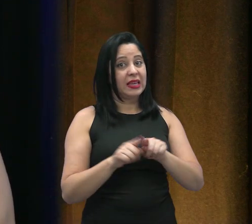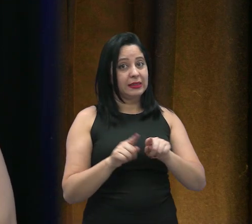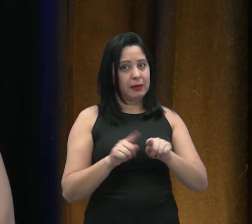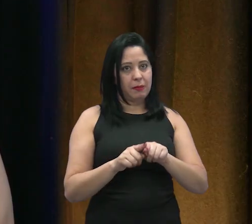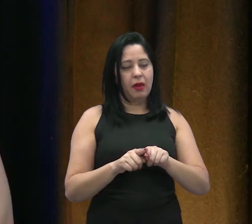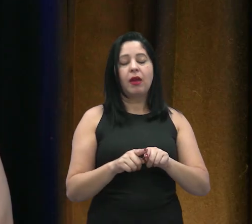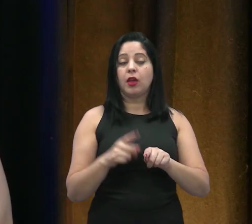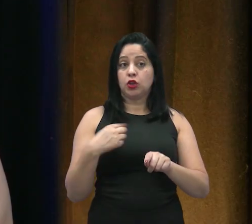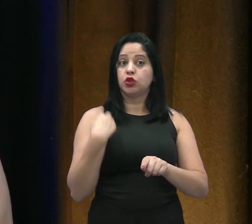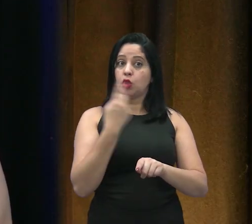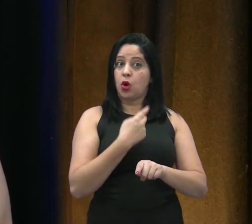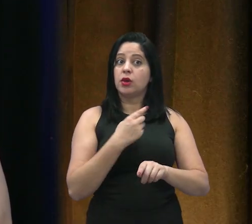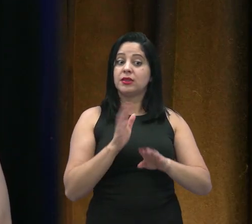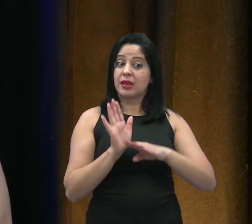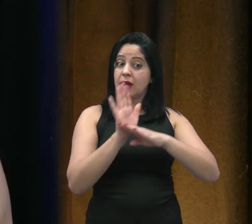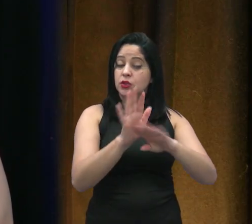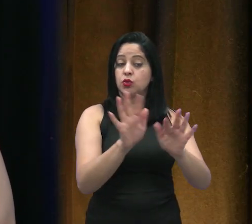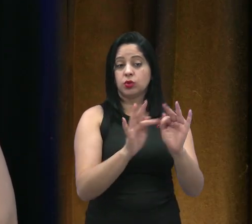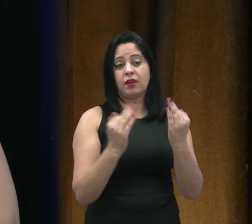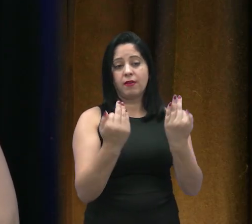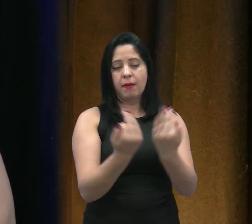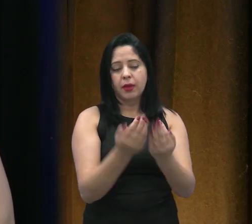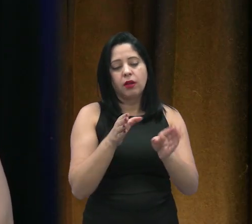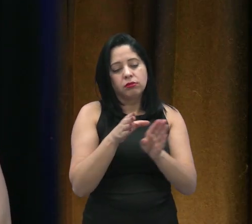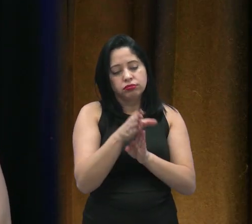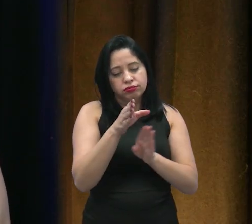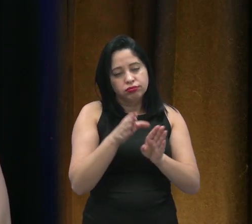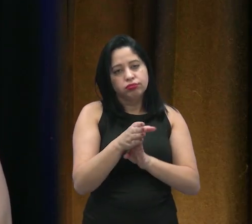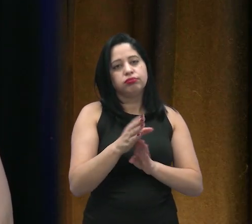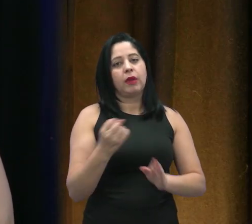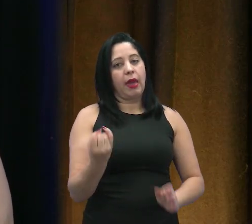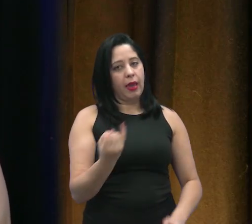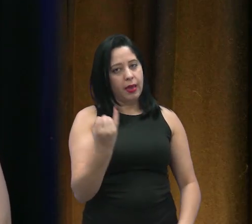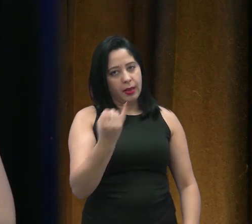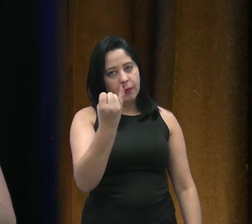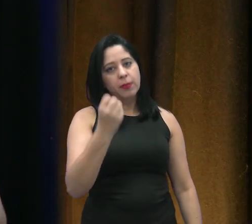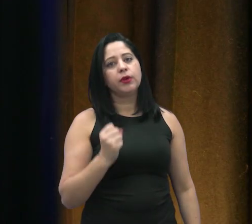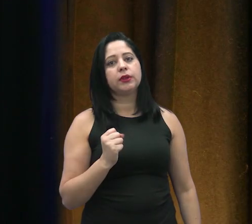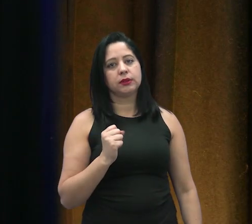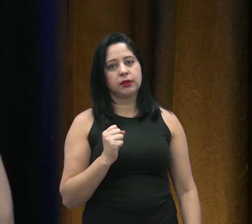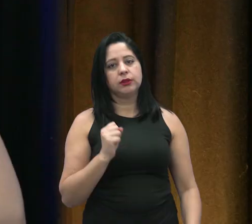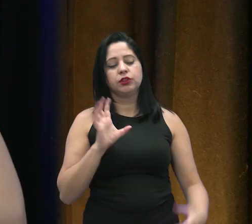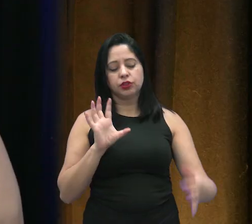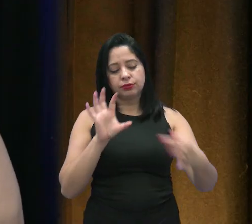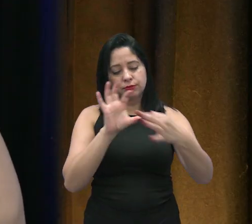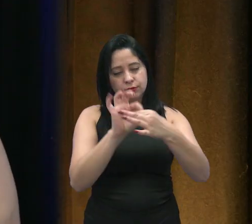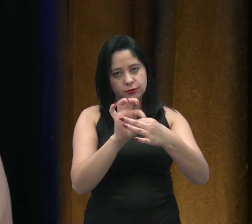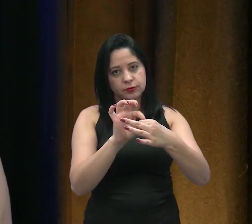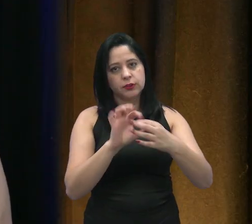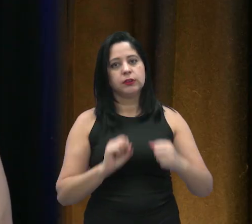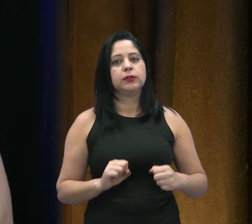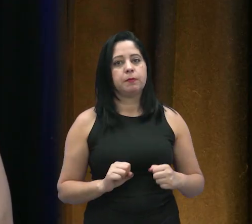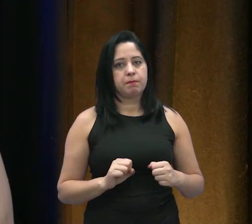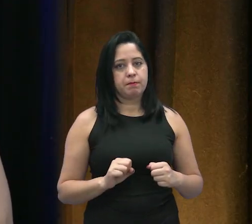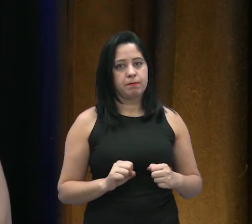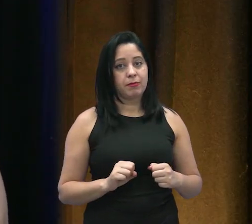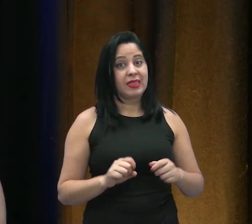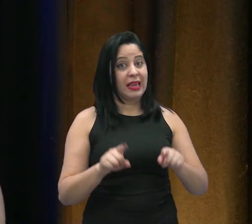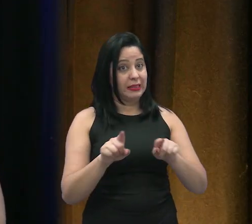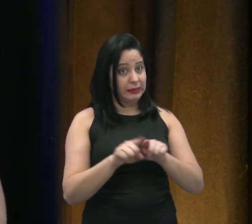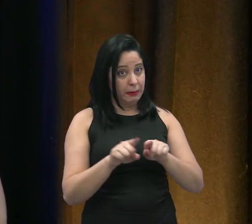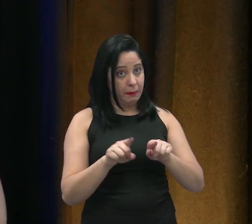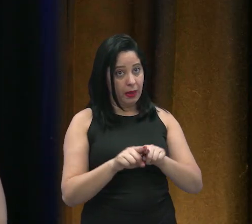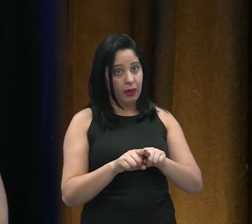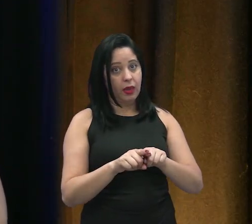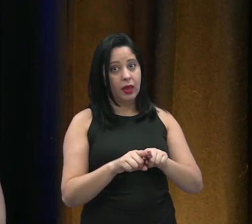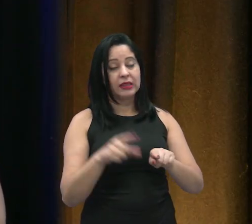escolas, além da orientação familiar, que a gente faz de forma sistemática, porque é importante ter essa junção da família. Atualmente também